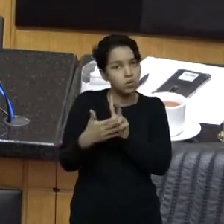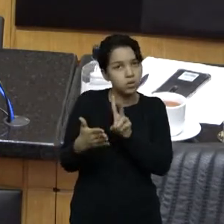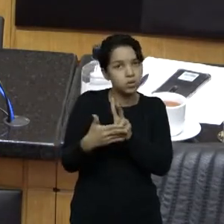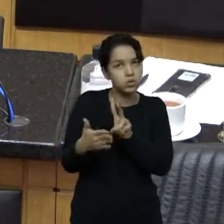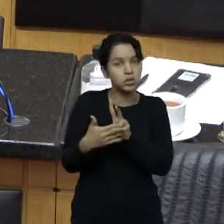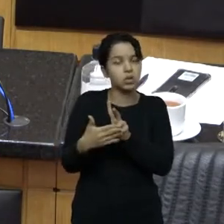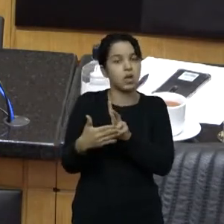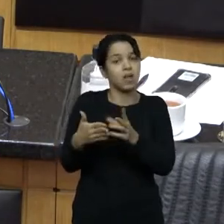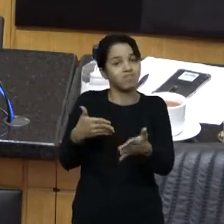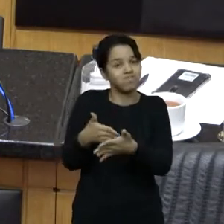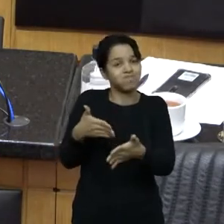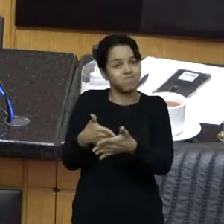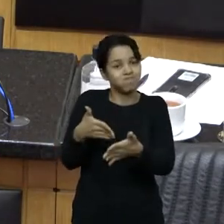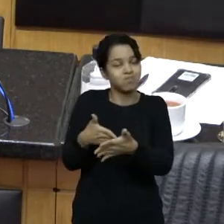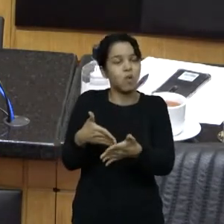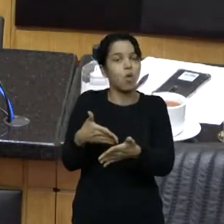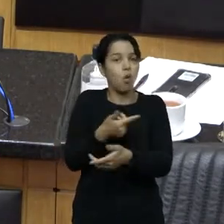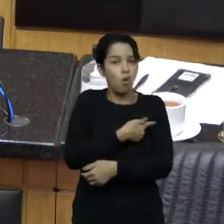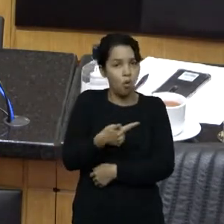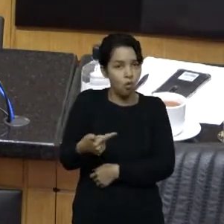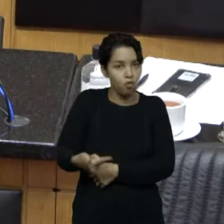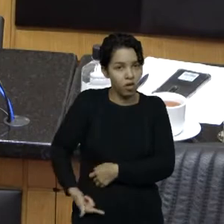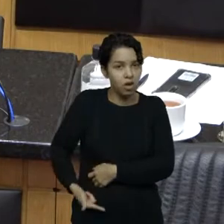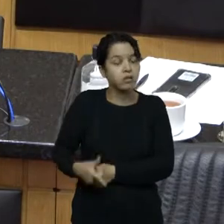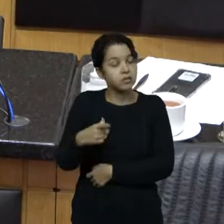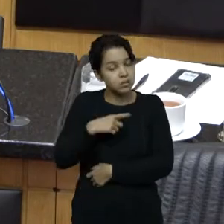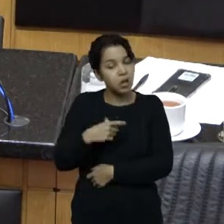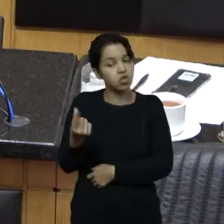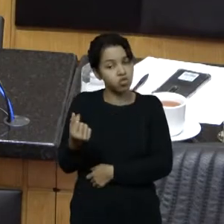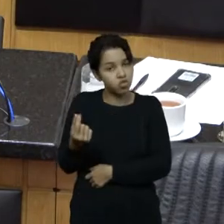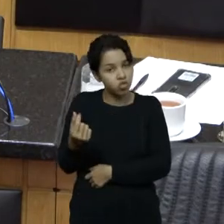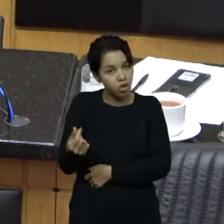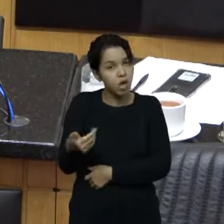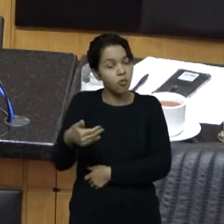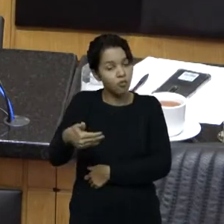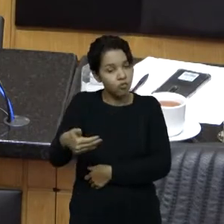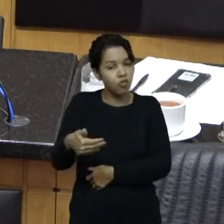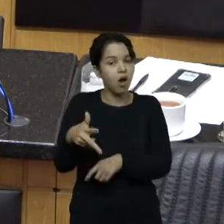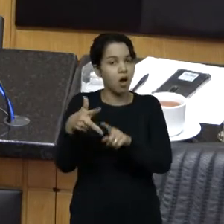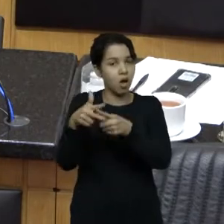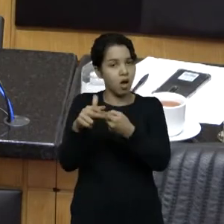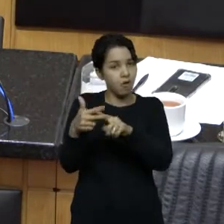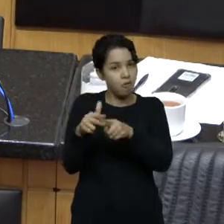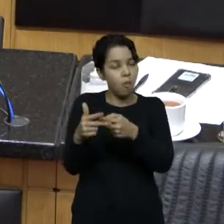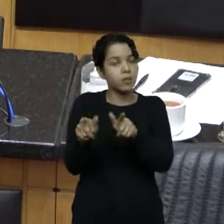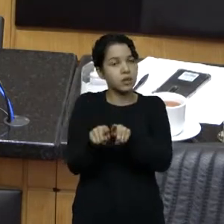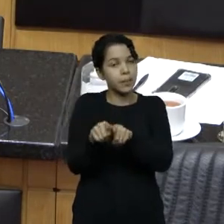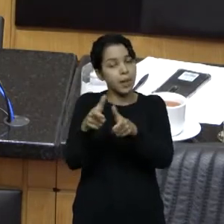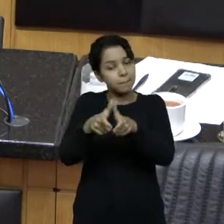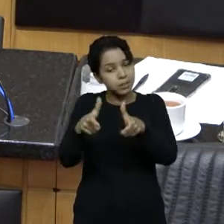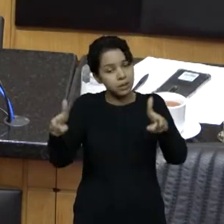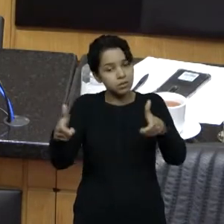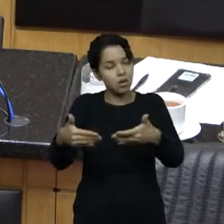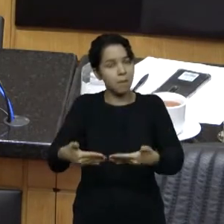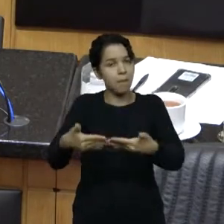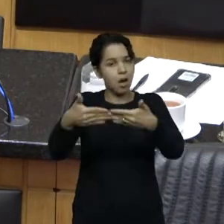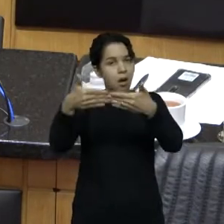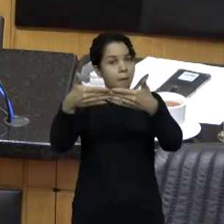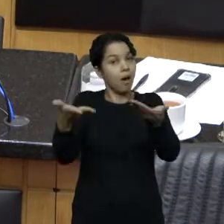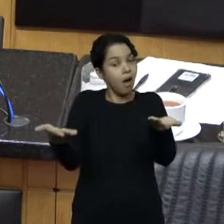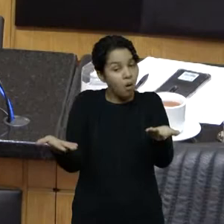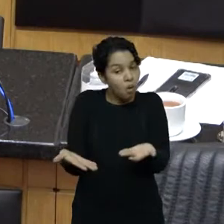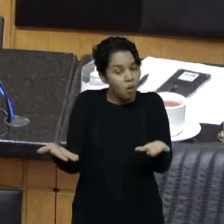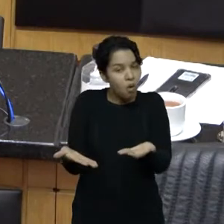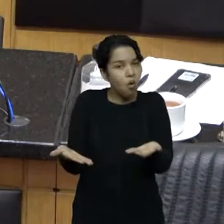governo do estado tem recursos no orçamento previsto para a reforma e ampliação desta barragem mas nesse momento